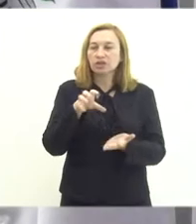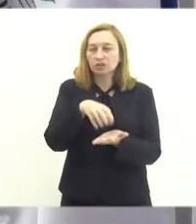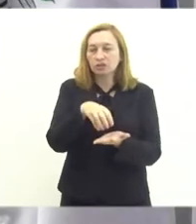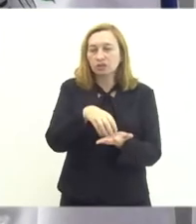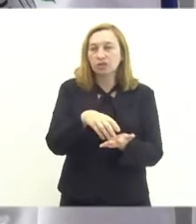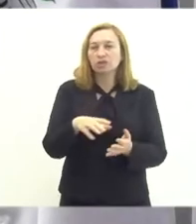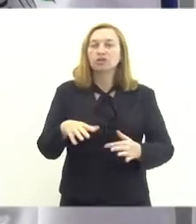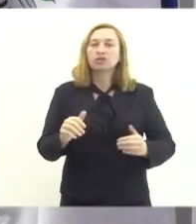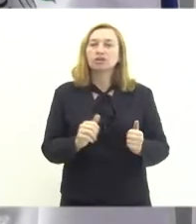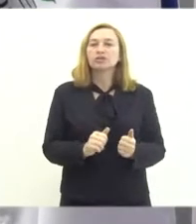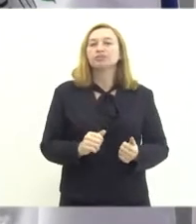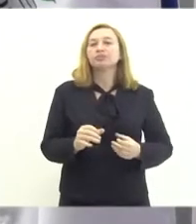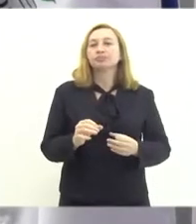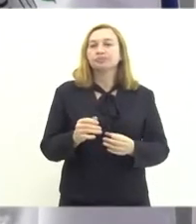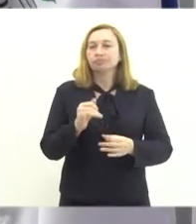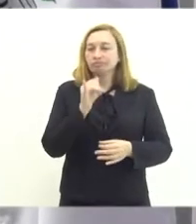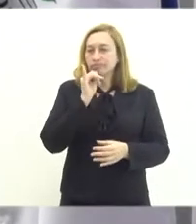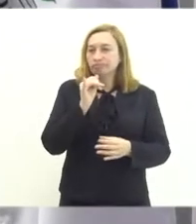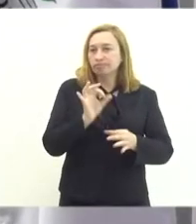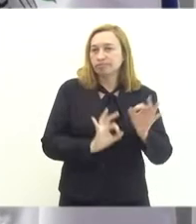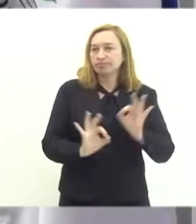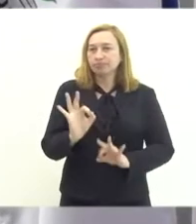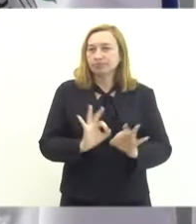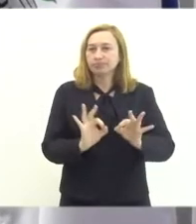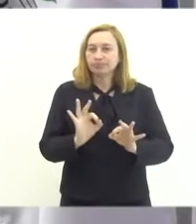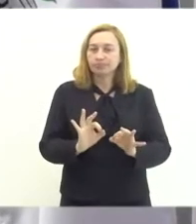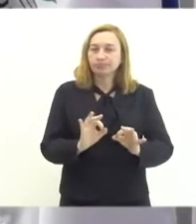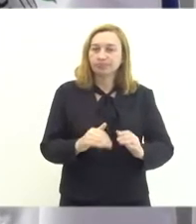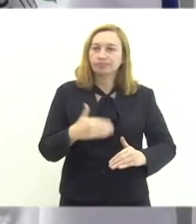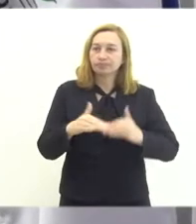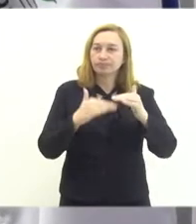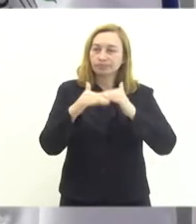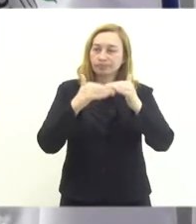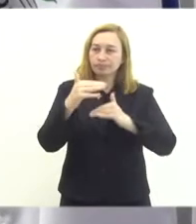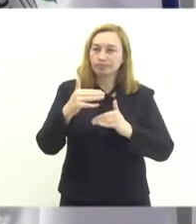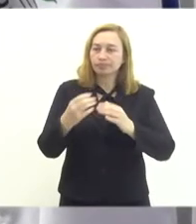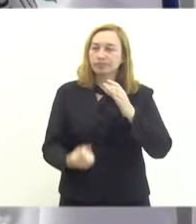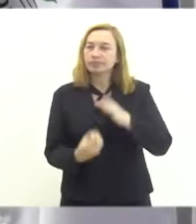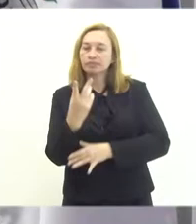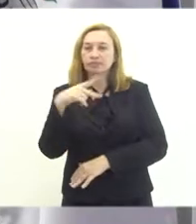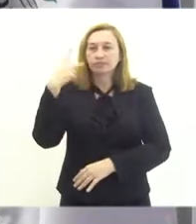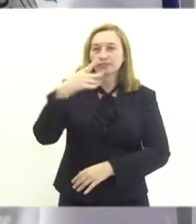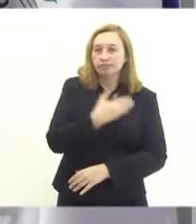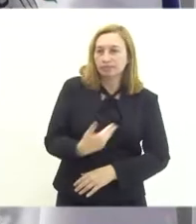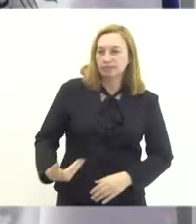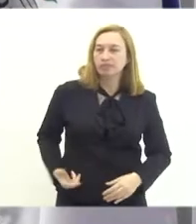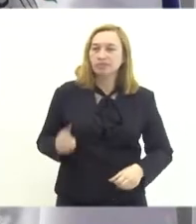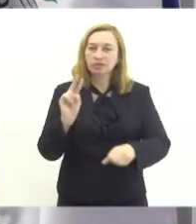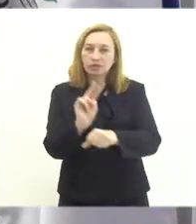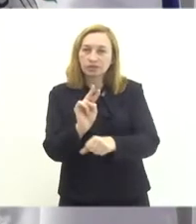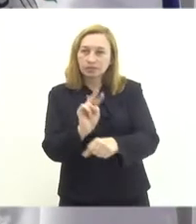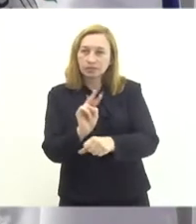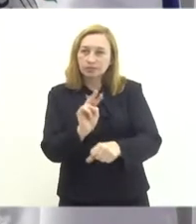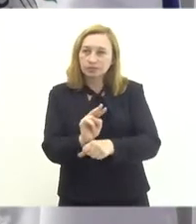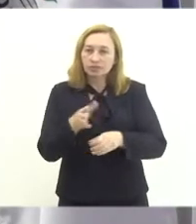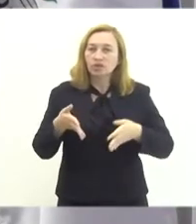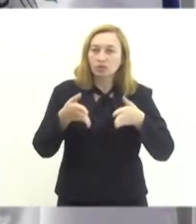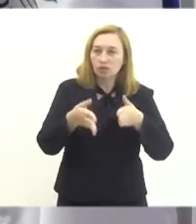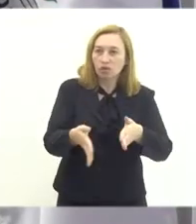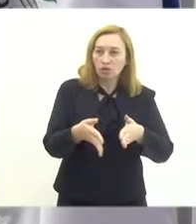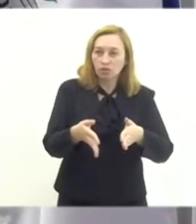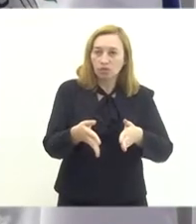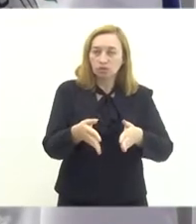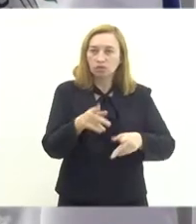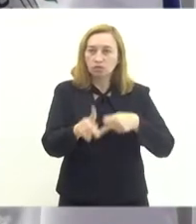desses programas é necessário avançarmos na construção de políticas públicas baseadas na prevenção como foco